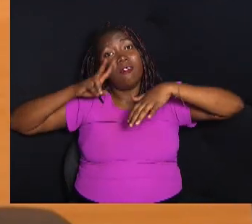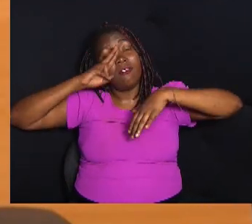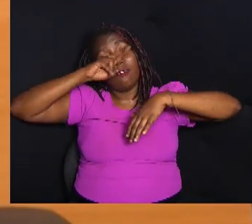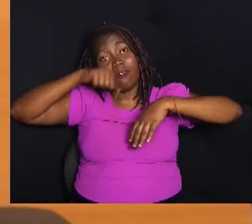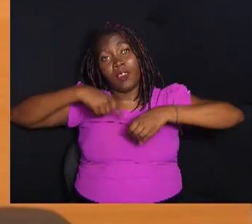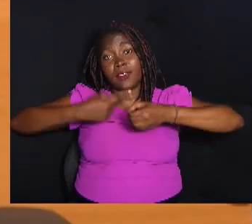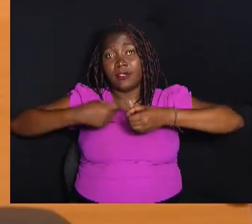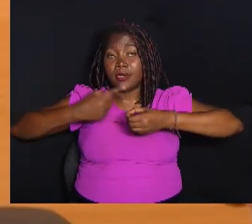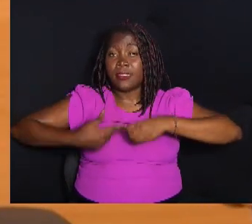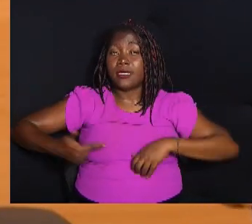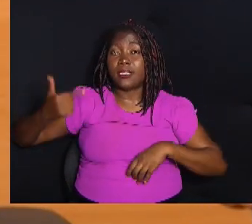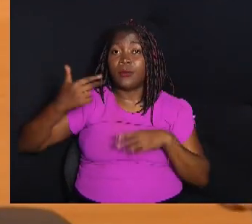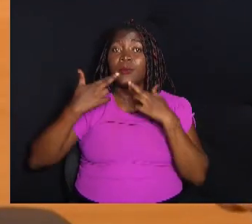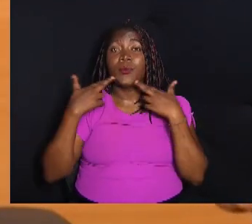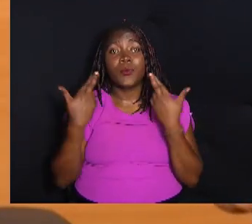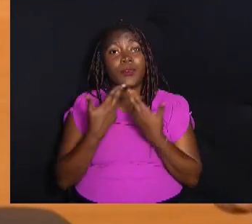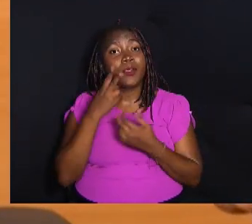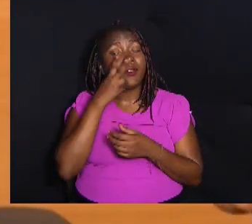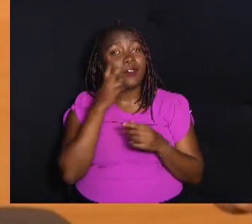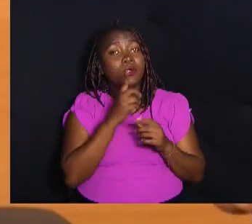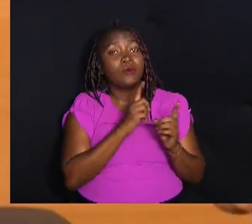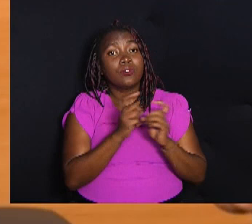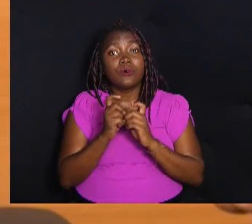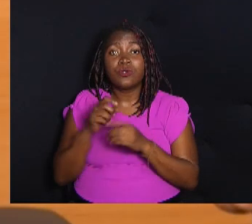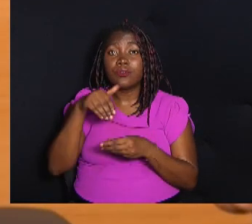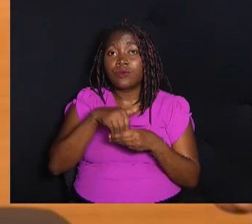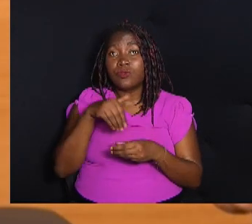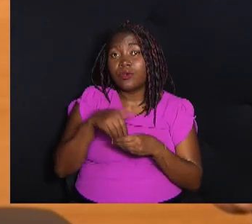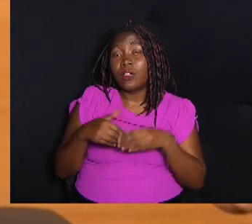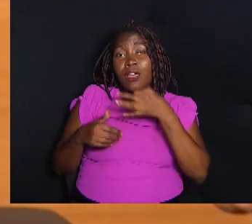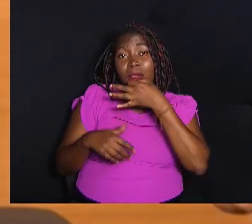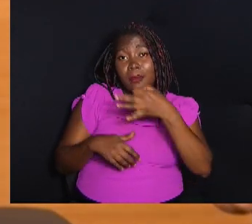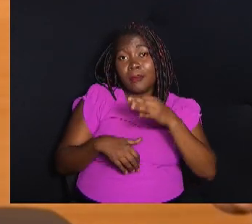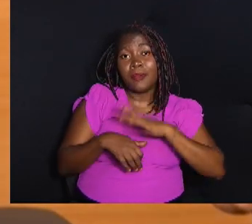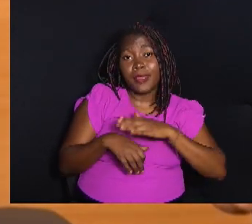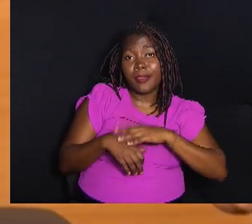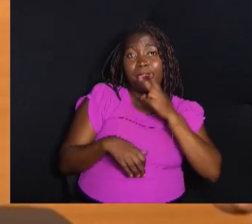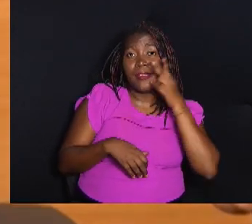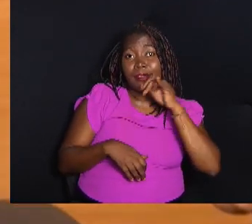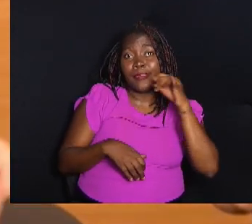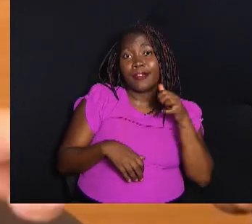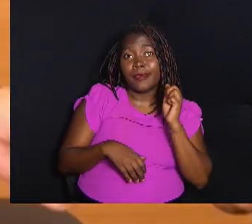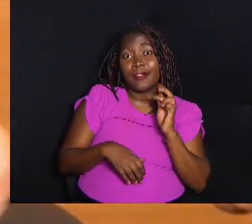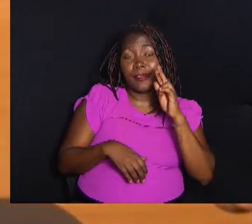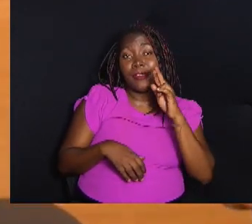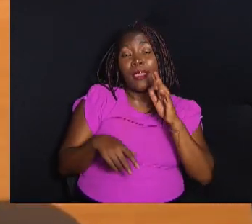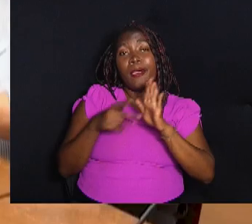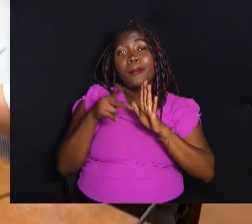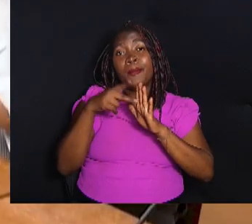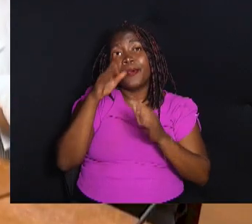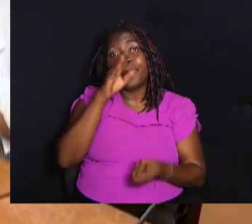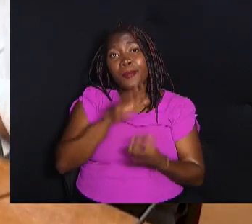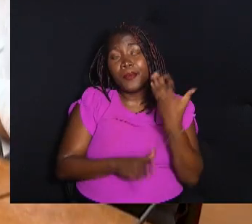vereadores discutiram e votaram o parecer do Vereador Jair da farmácia ao projeto de lei que cria o sistema de reuso de água de